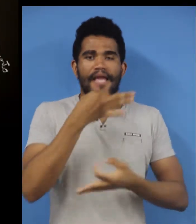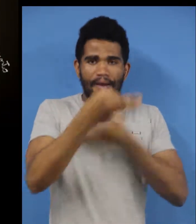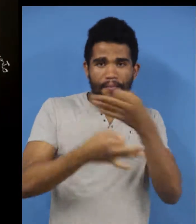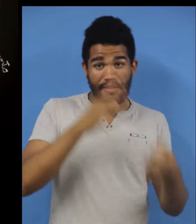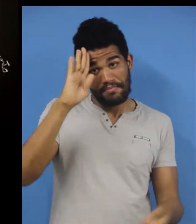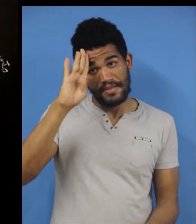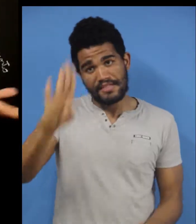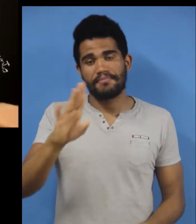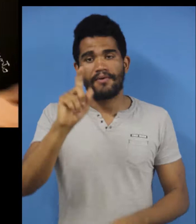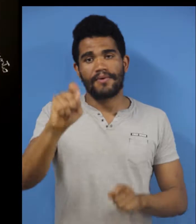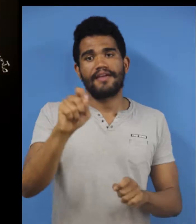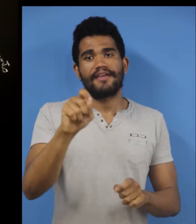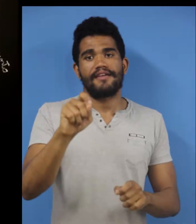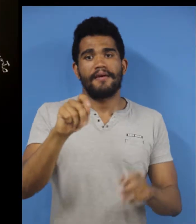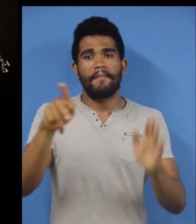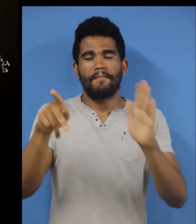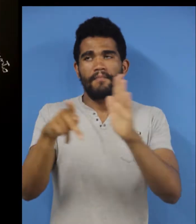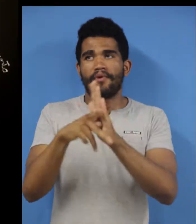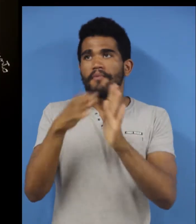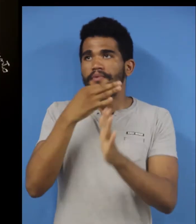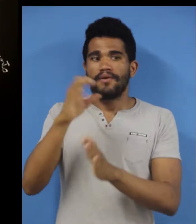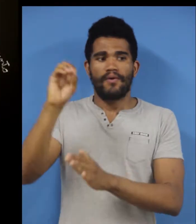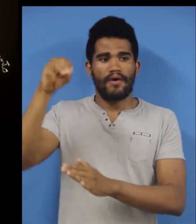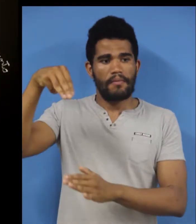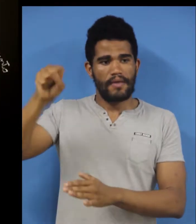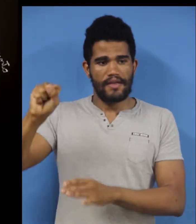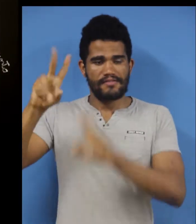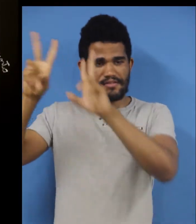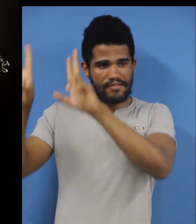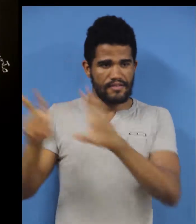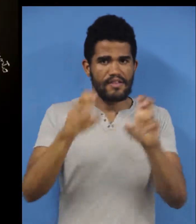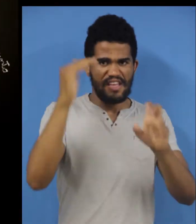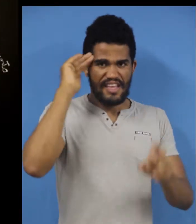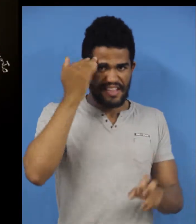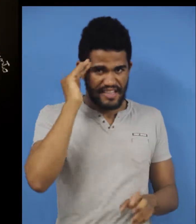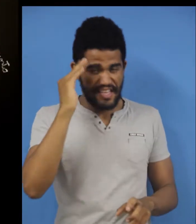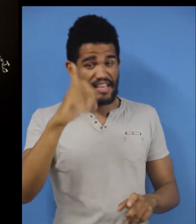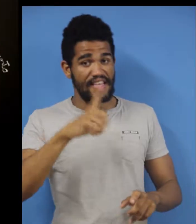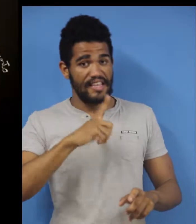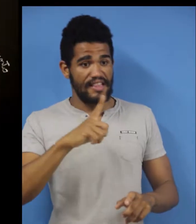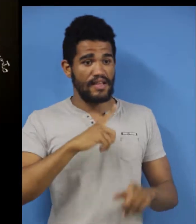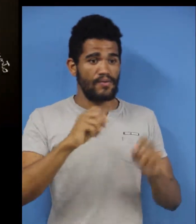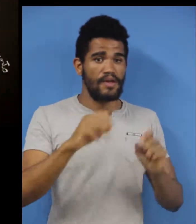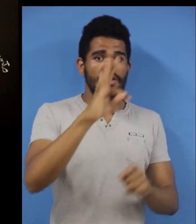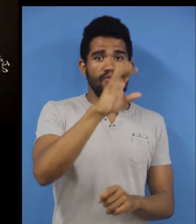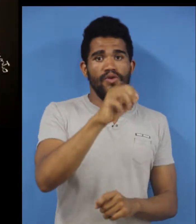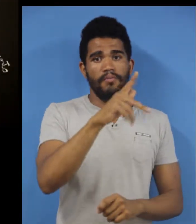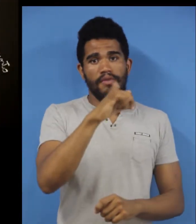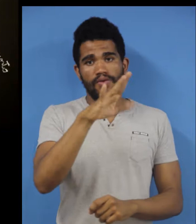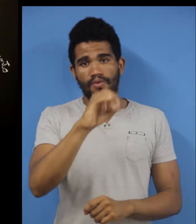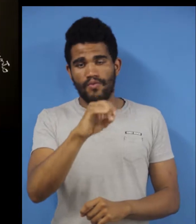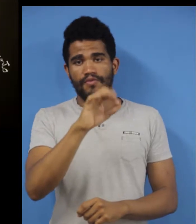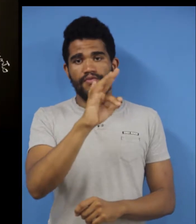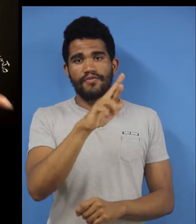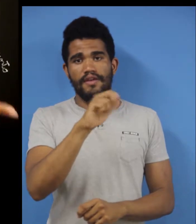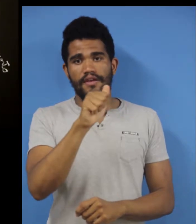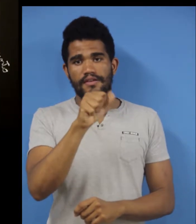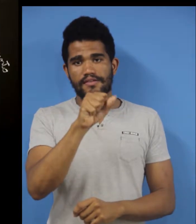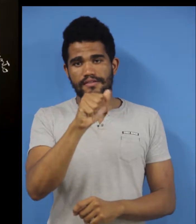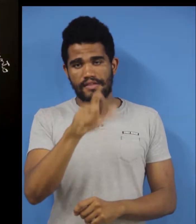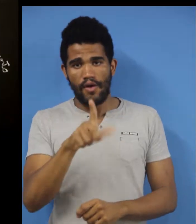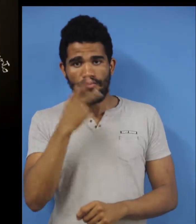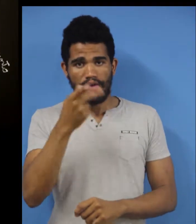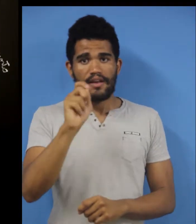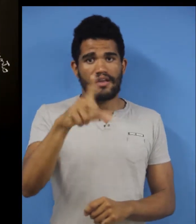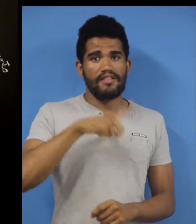argumento principal a citação da OMS. Consegue entender que há ali, ó, o tópico frasal, é quando eu